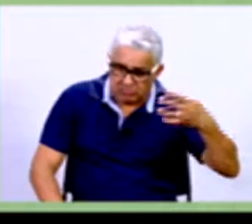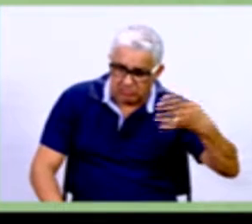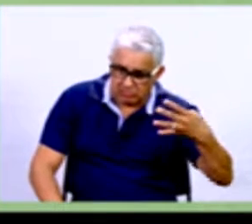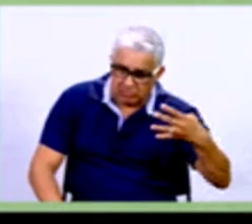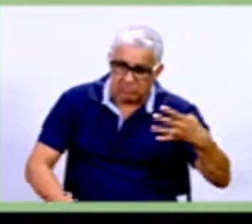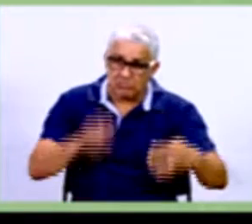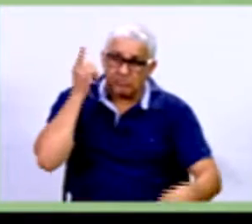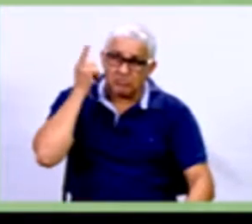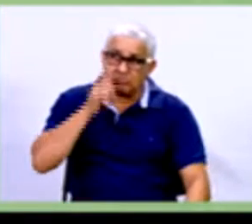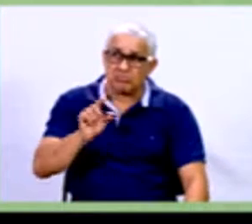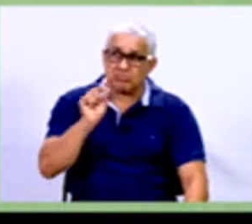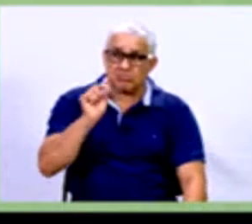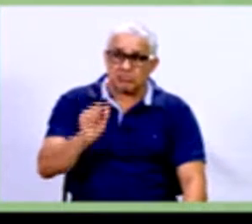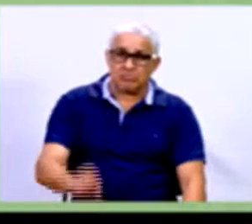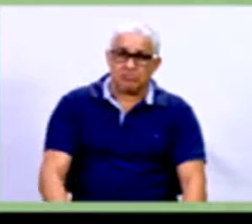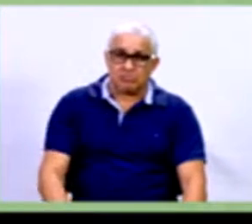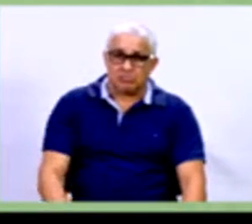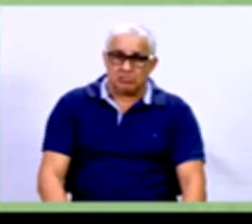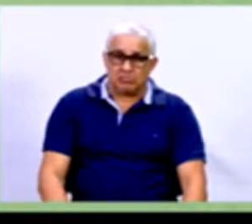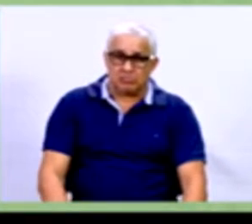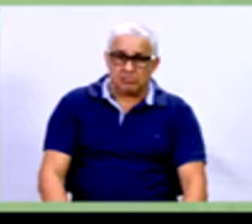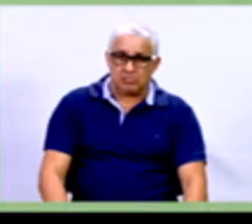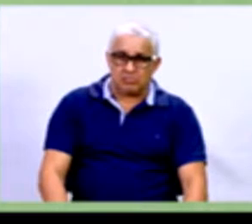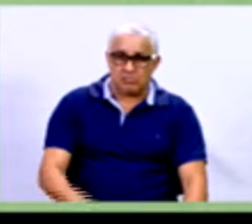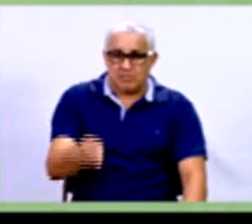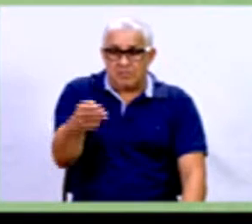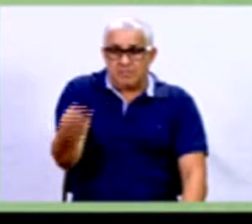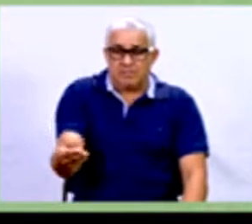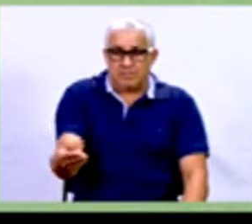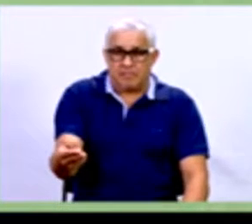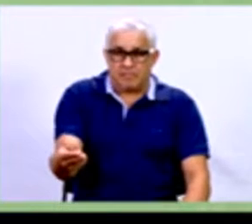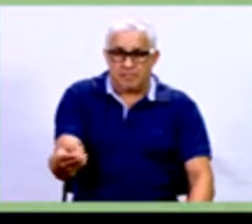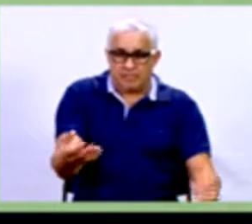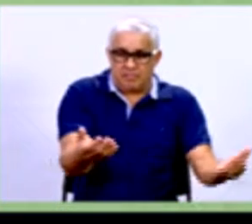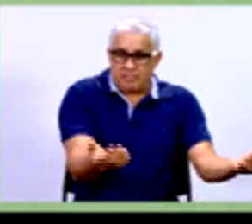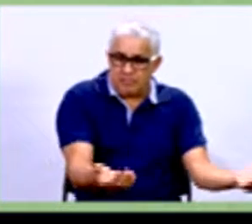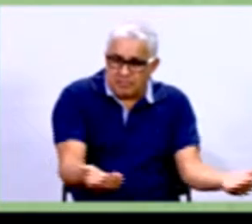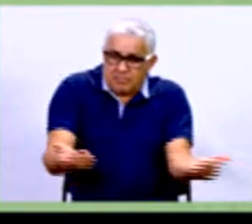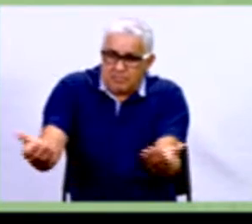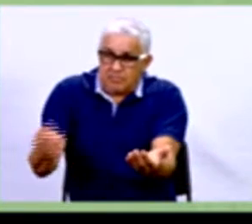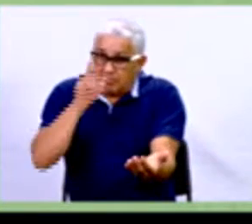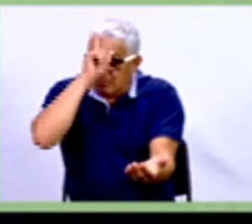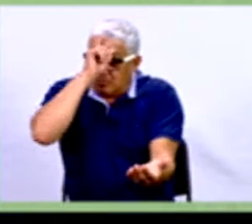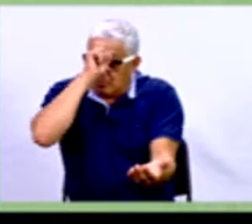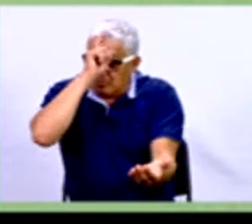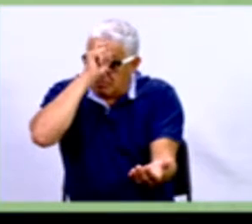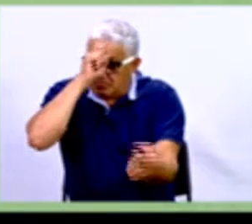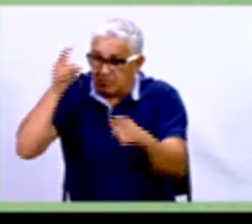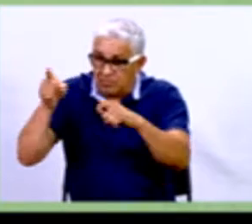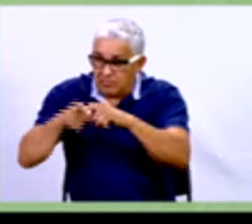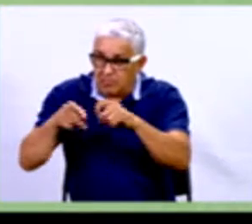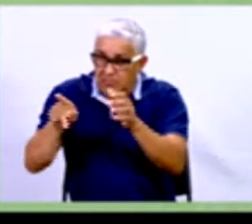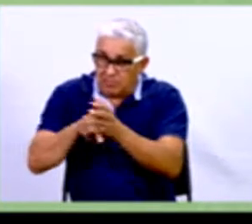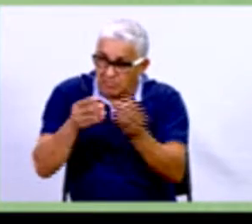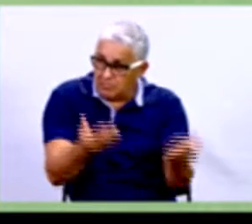Conseguir a remoção da vítima para um hospital, para os cuidados de um médico.